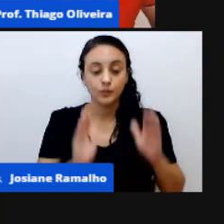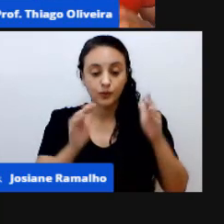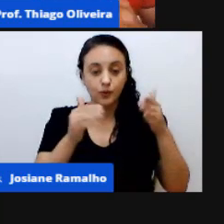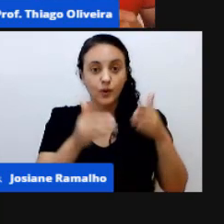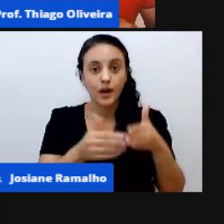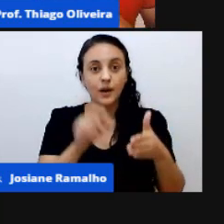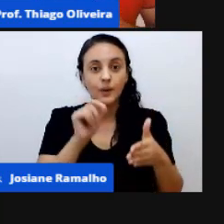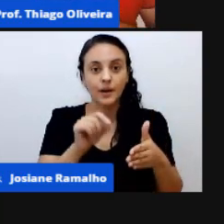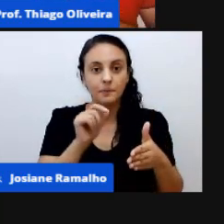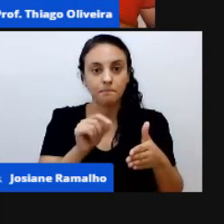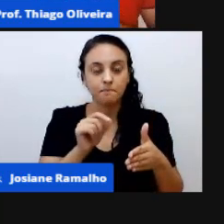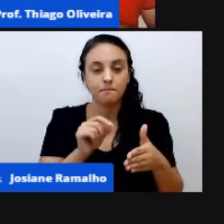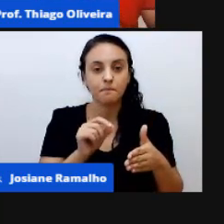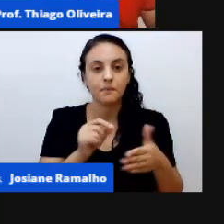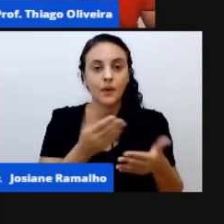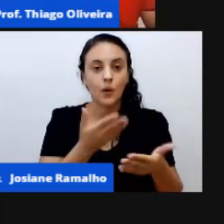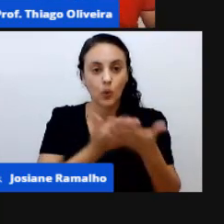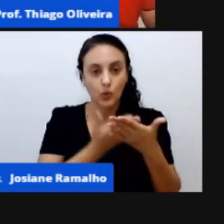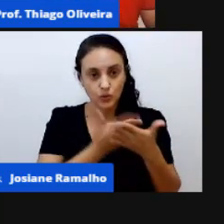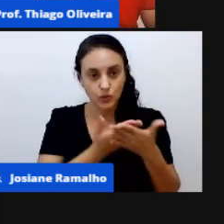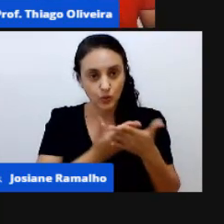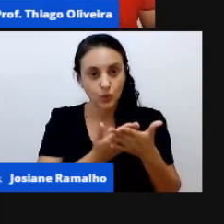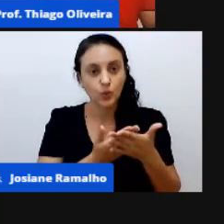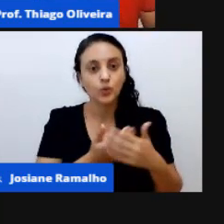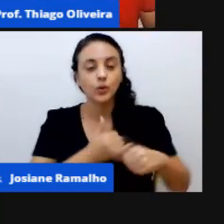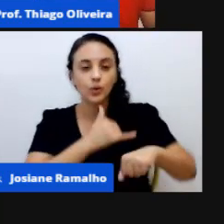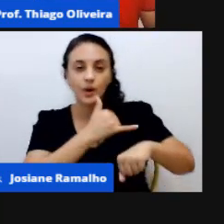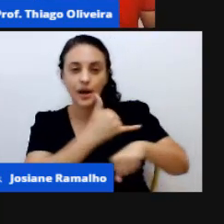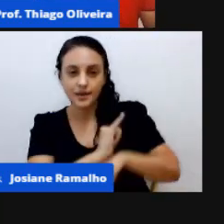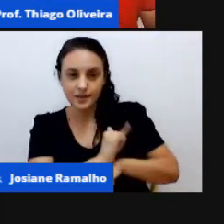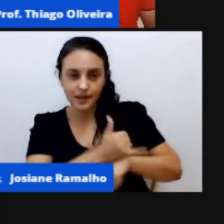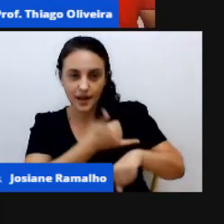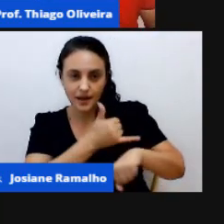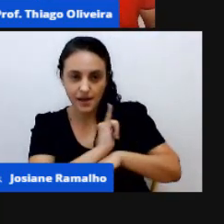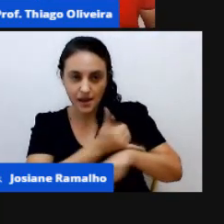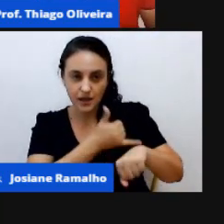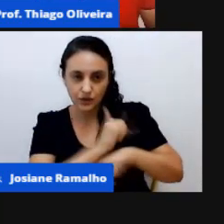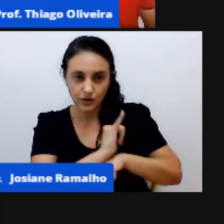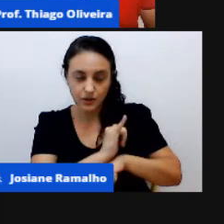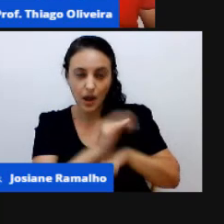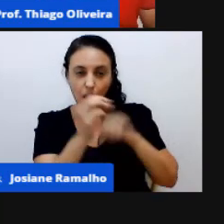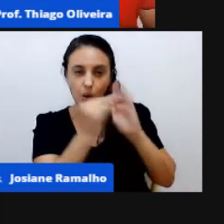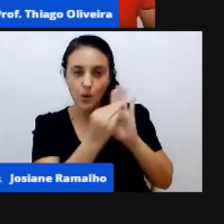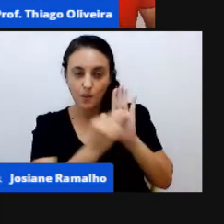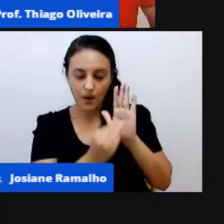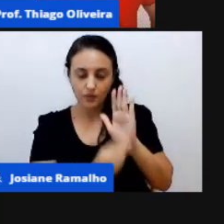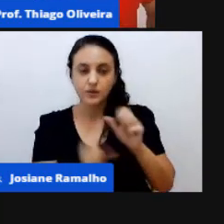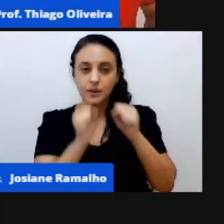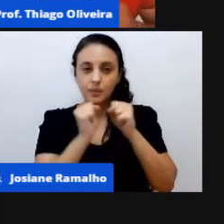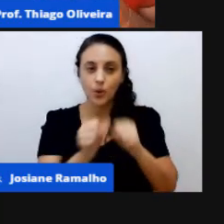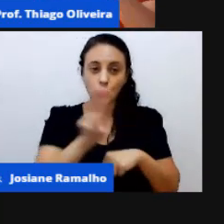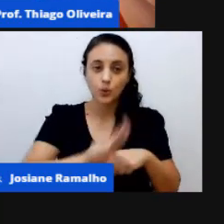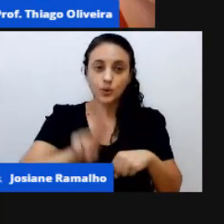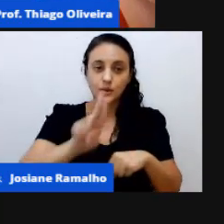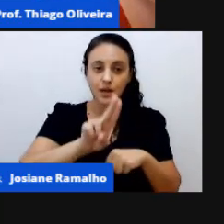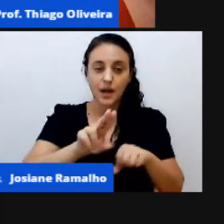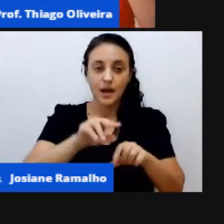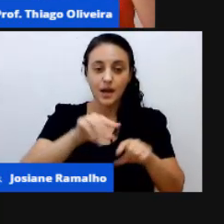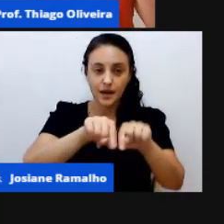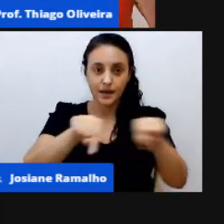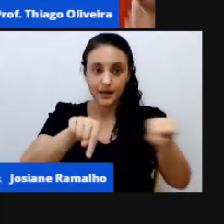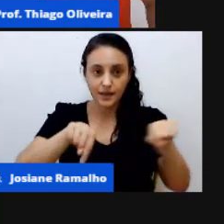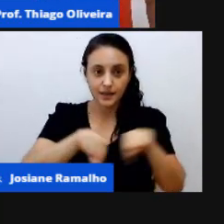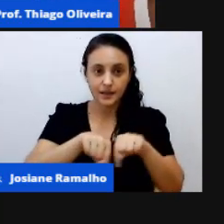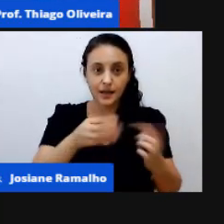Nós vamos tentar aqui trazer algumas estratégias, alguns métodos que você pode aplicar em sala de aula e no ensino remoto também.